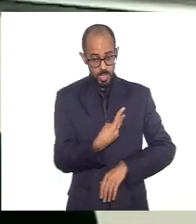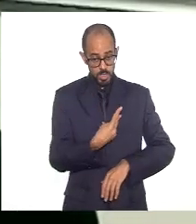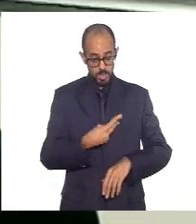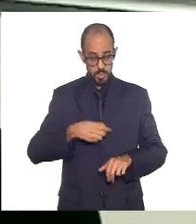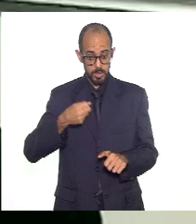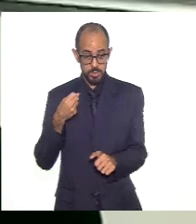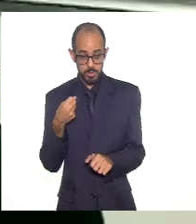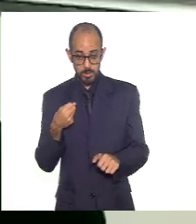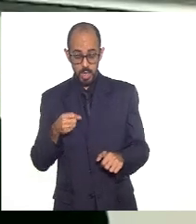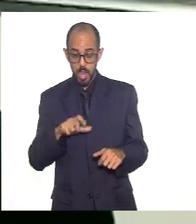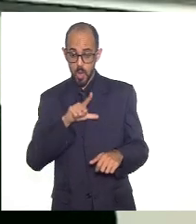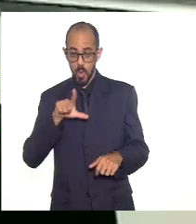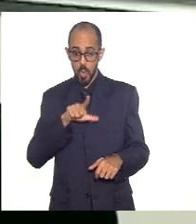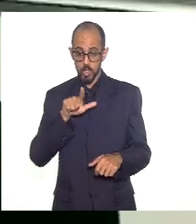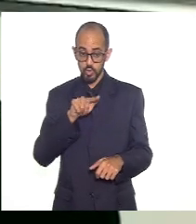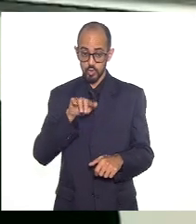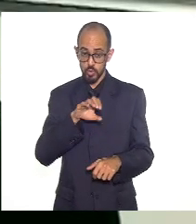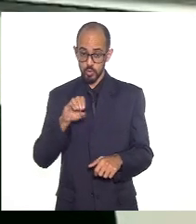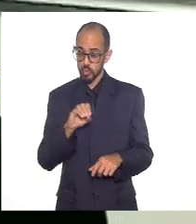evidentemente,